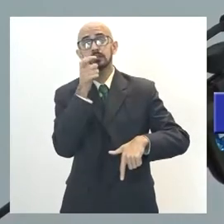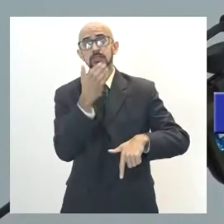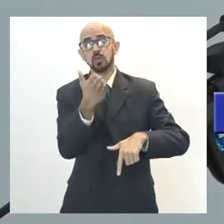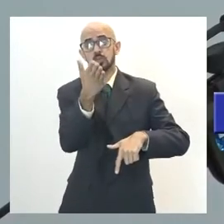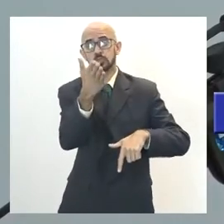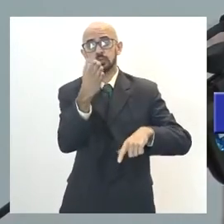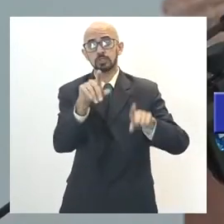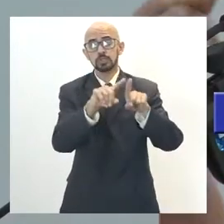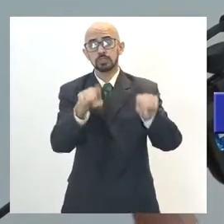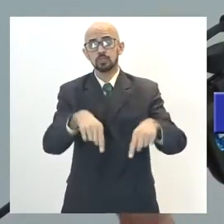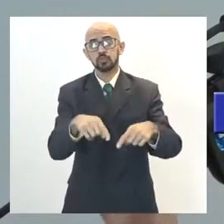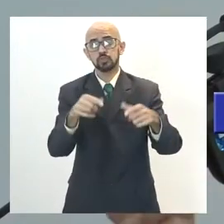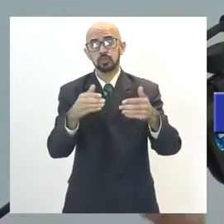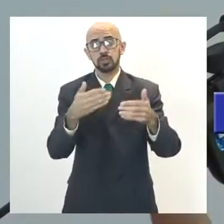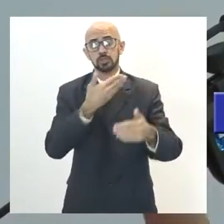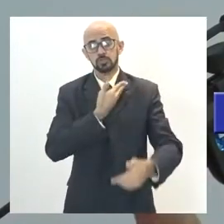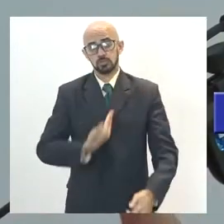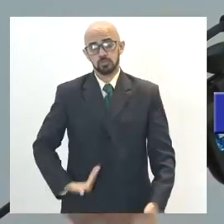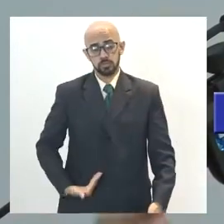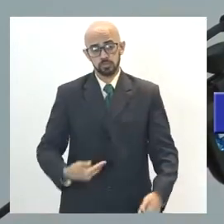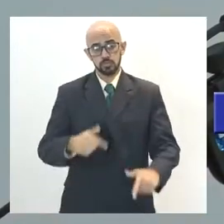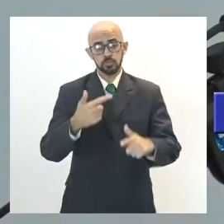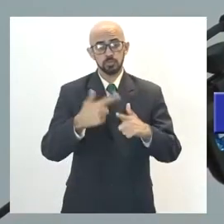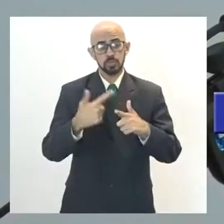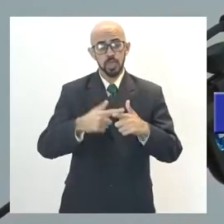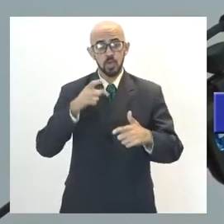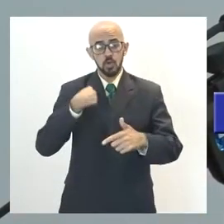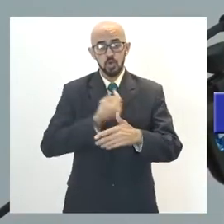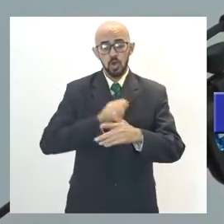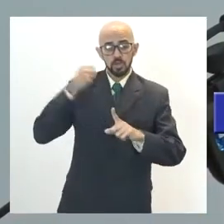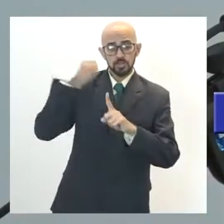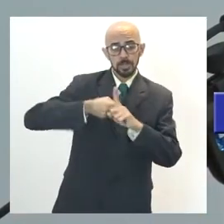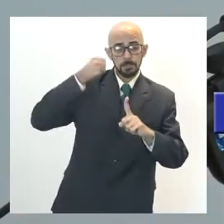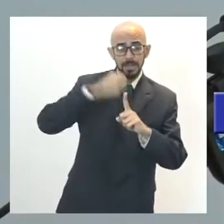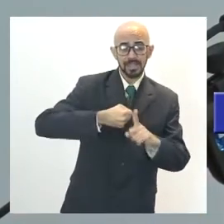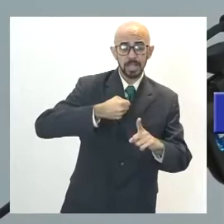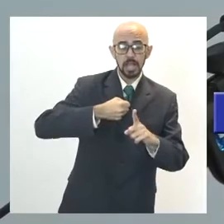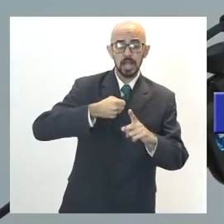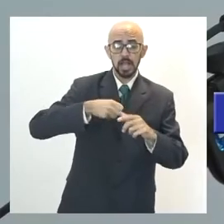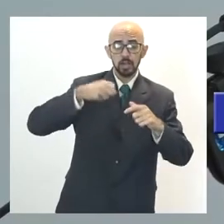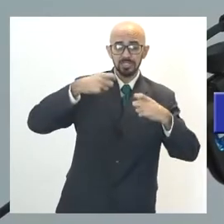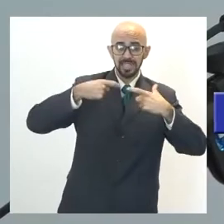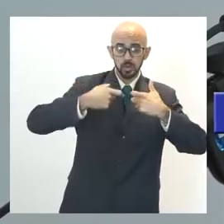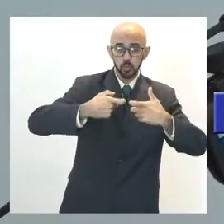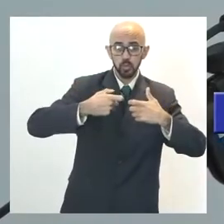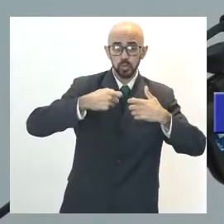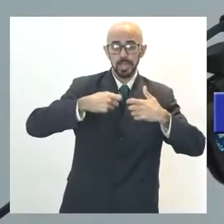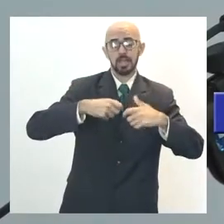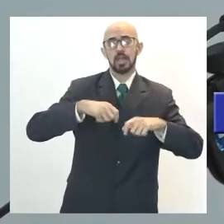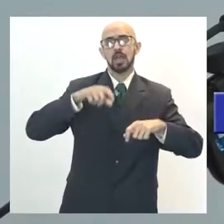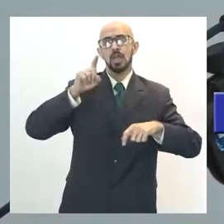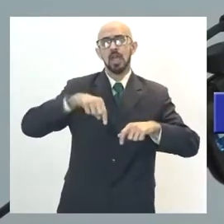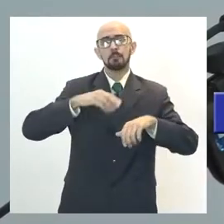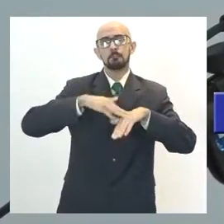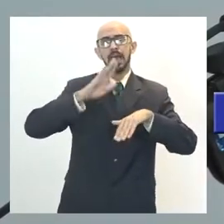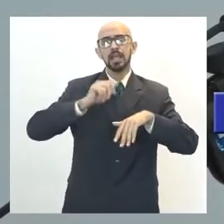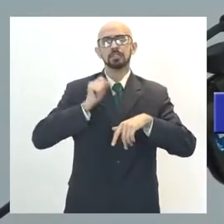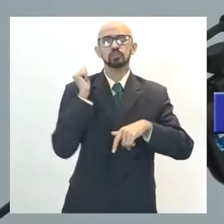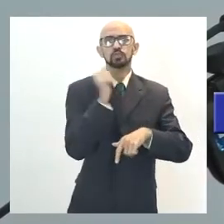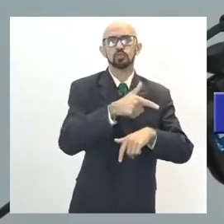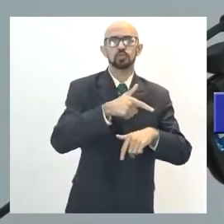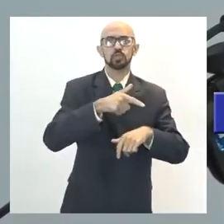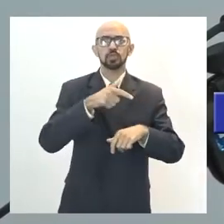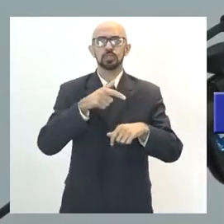nosso o nosso enfrentamento a nossa batalha é muito mais do que impedia a privatização